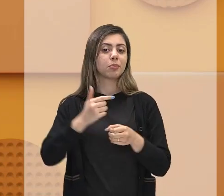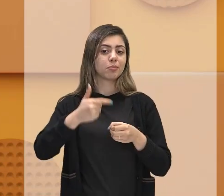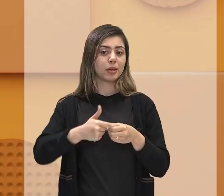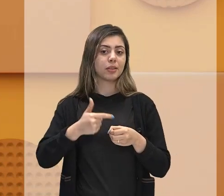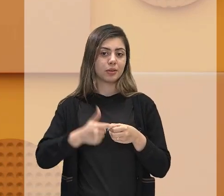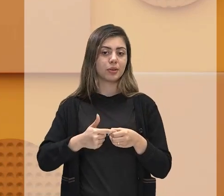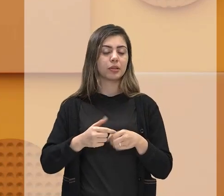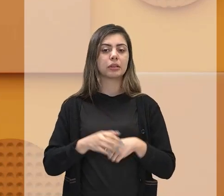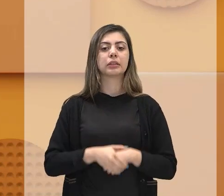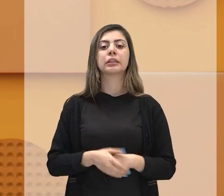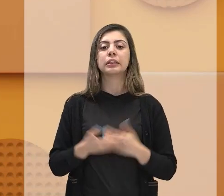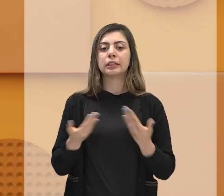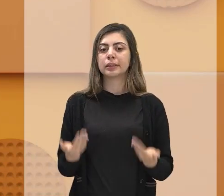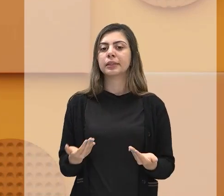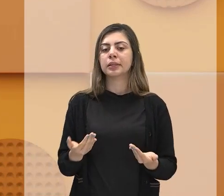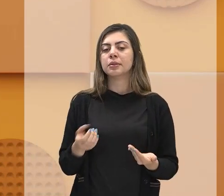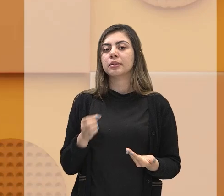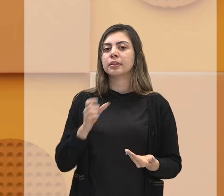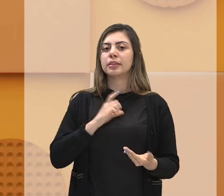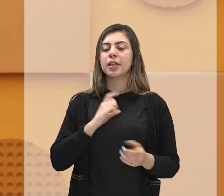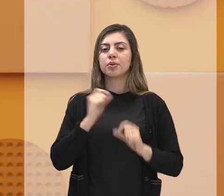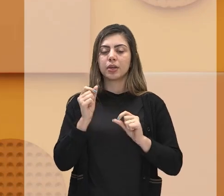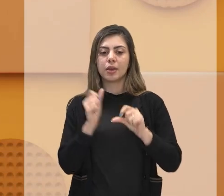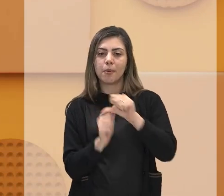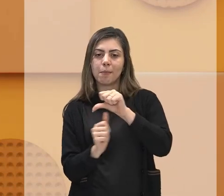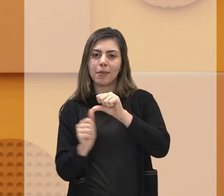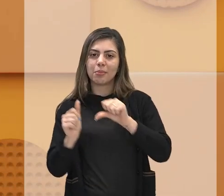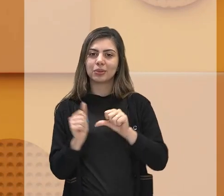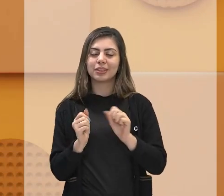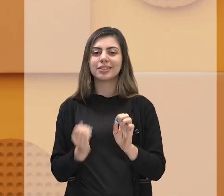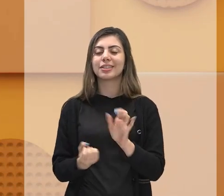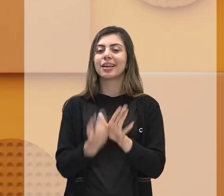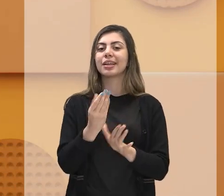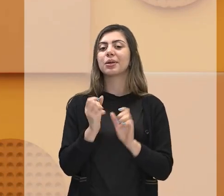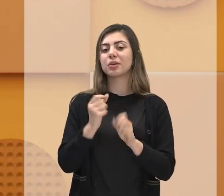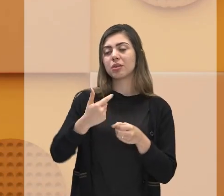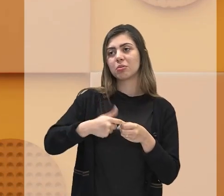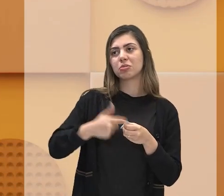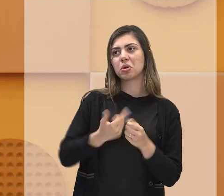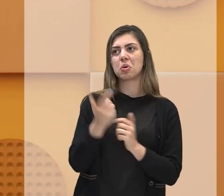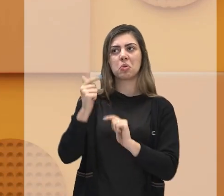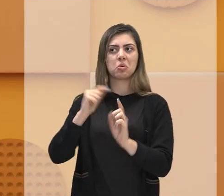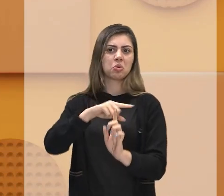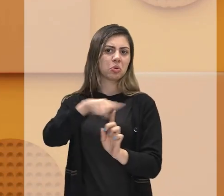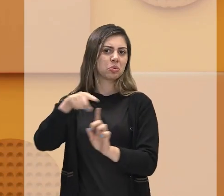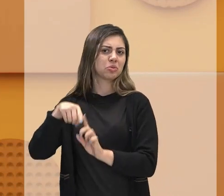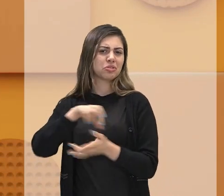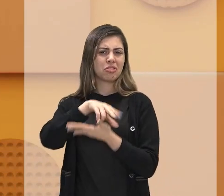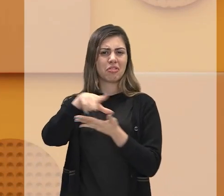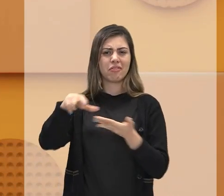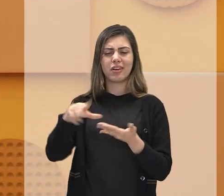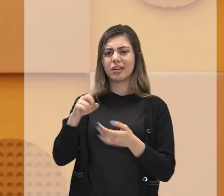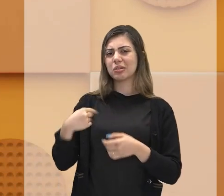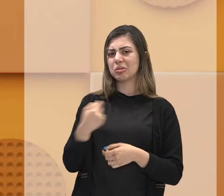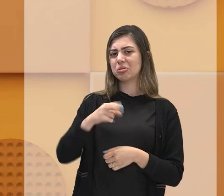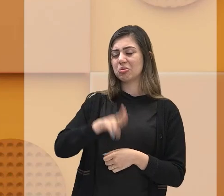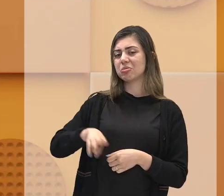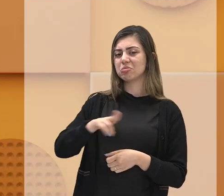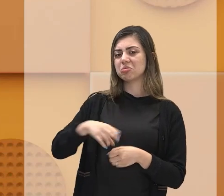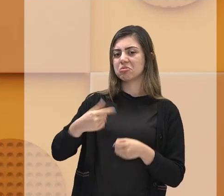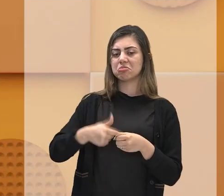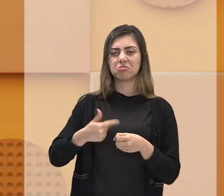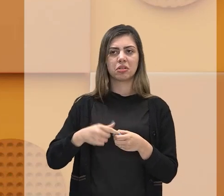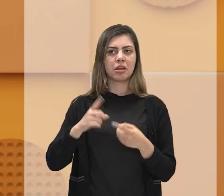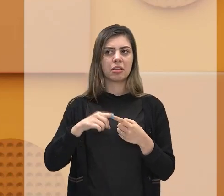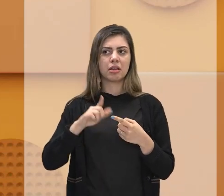de refinamento, ele gera outros novos combustíveis, como por exemplo a gasolina, nós temos o óleo diesel,